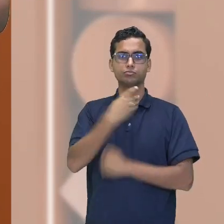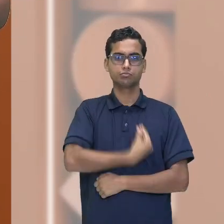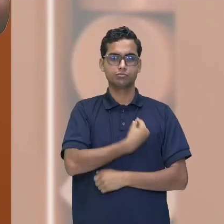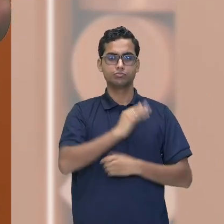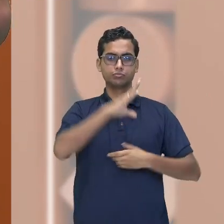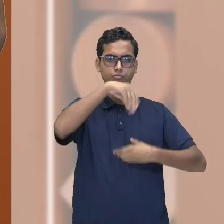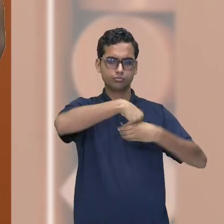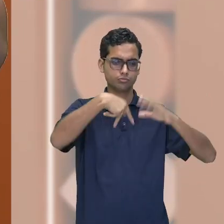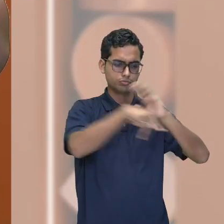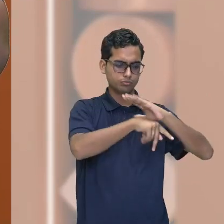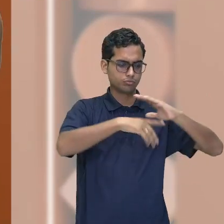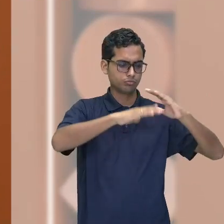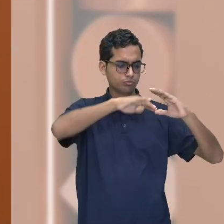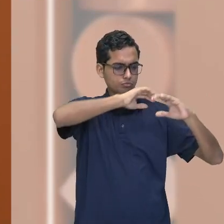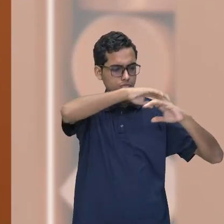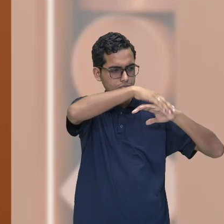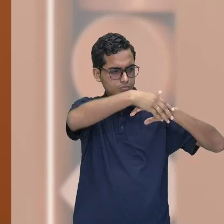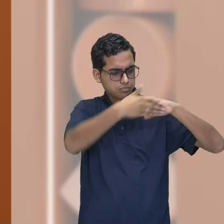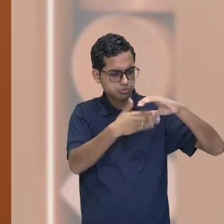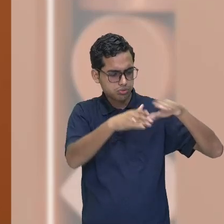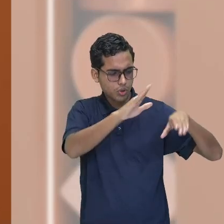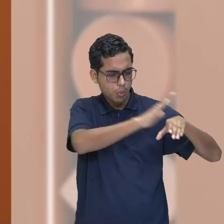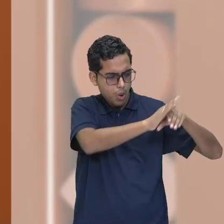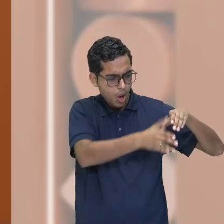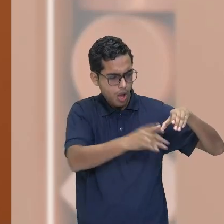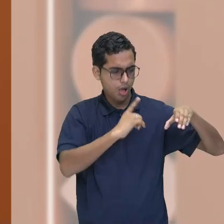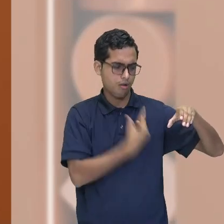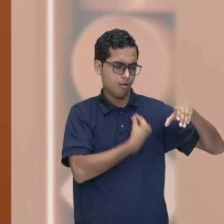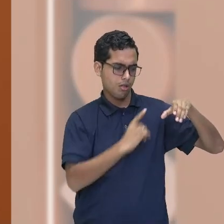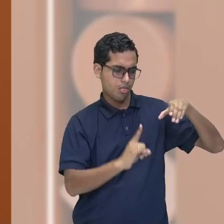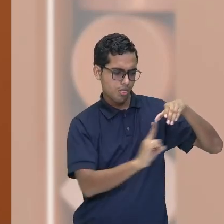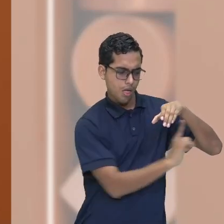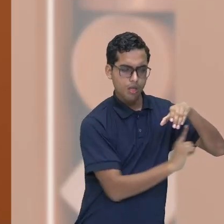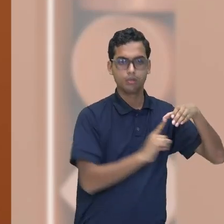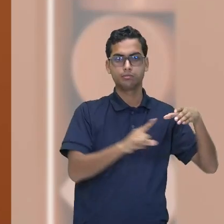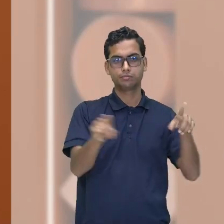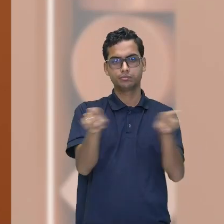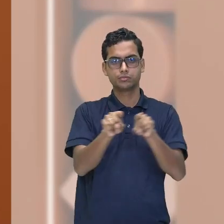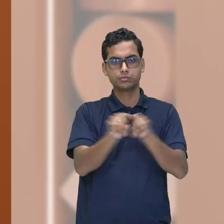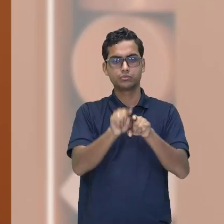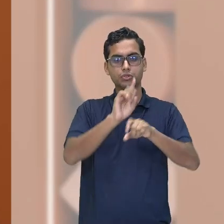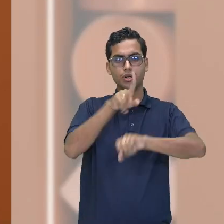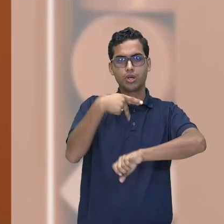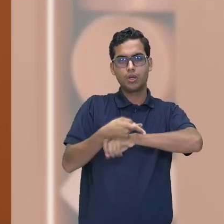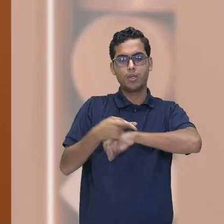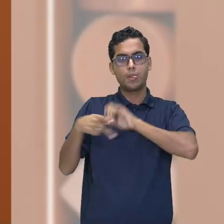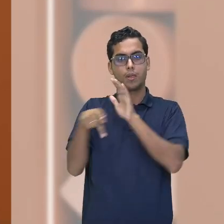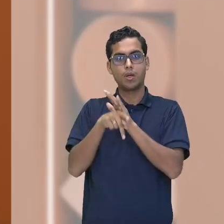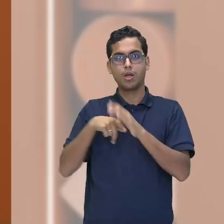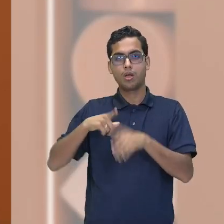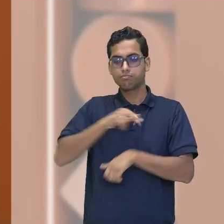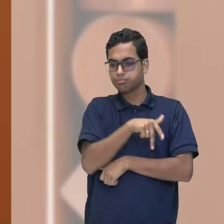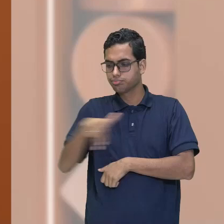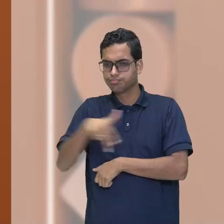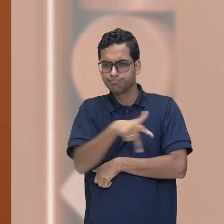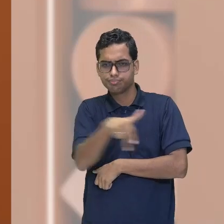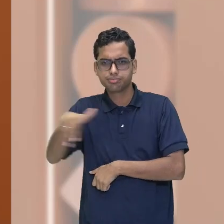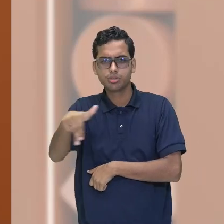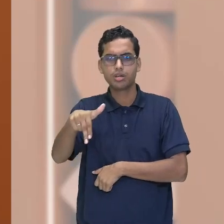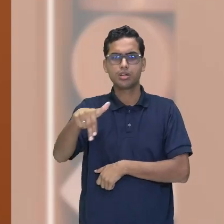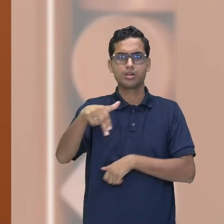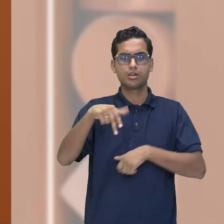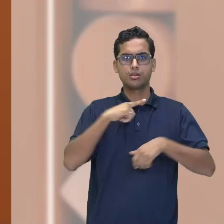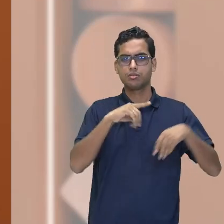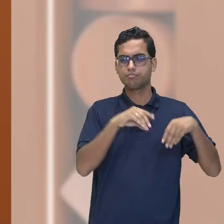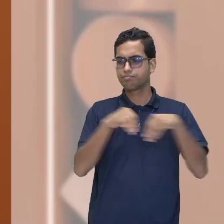vivia mudando-se de um lugar para outro, e de repente passa por um processo de sedentarização. Ou seja, ele para de